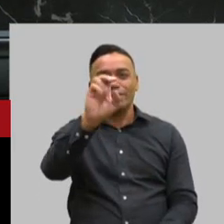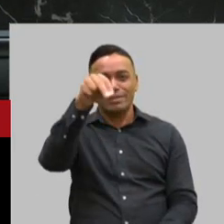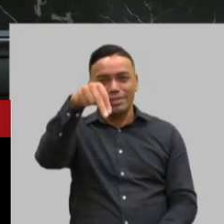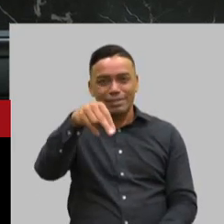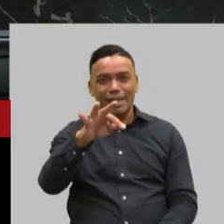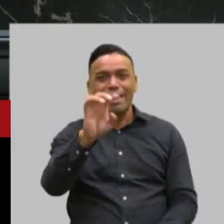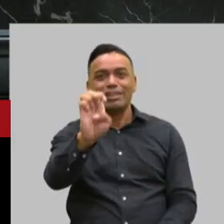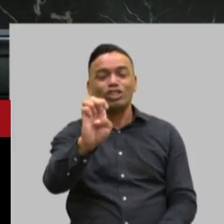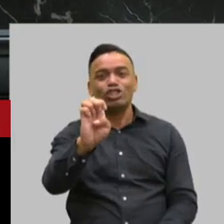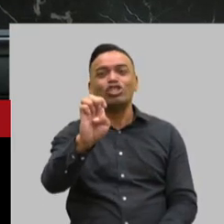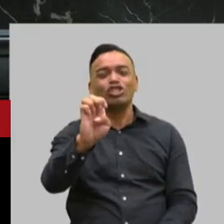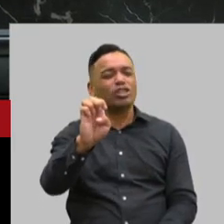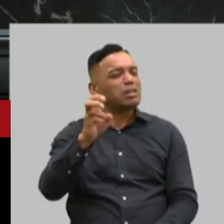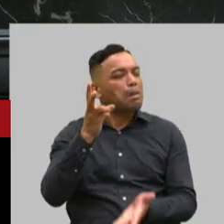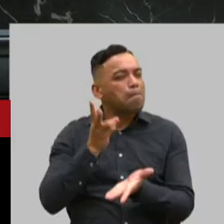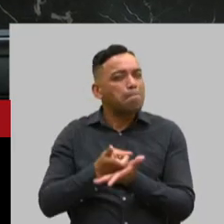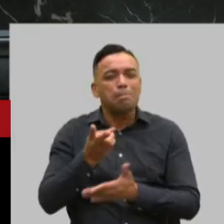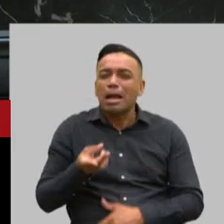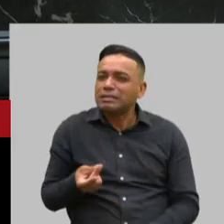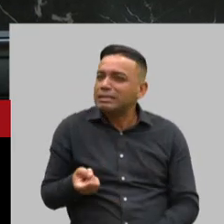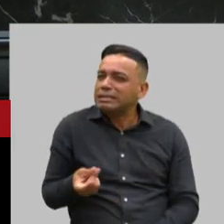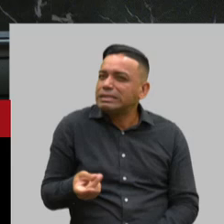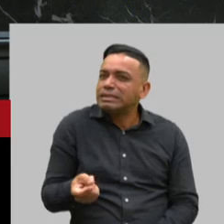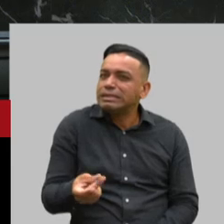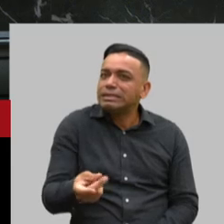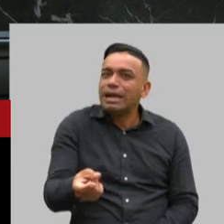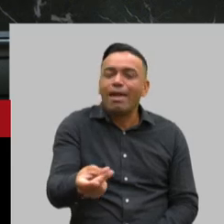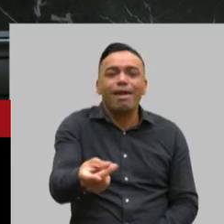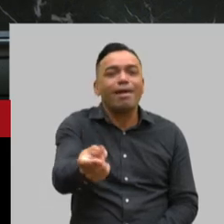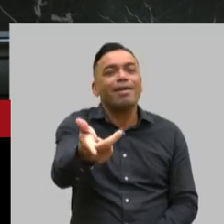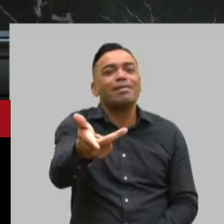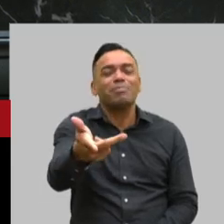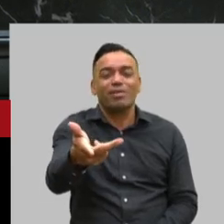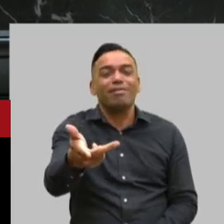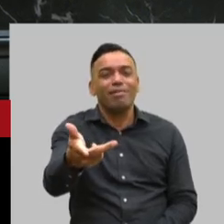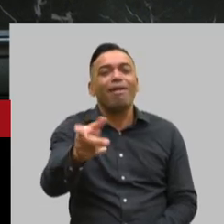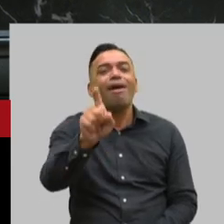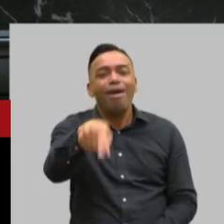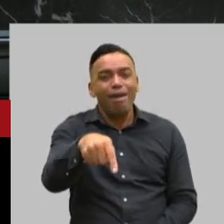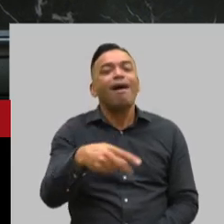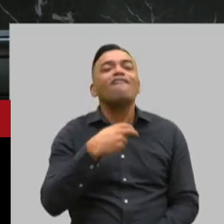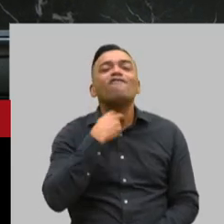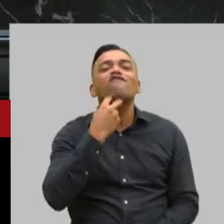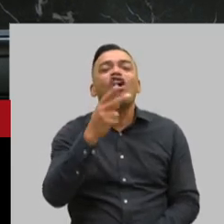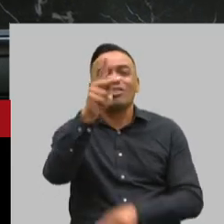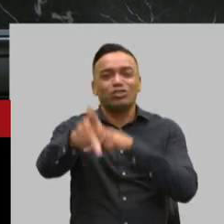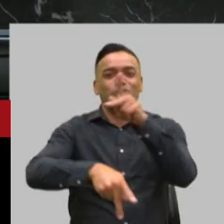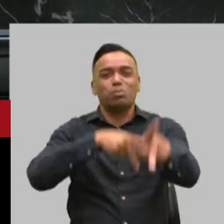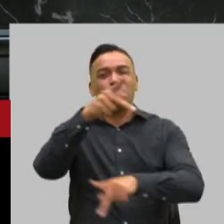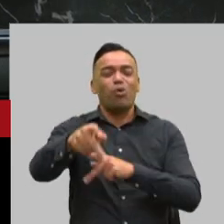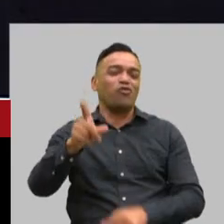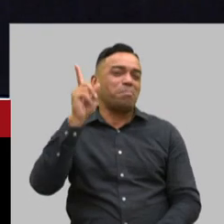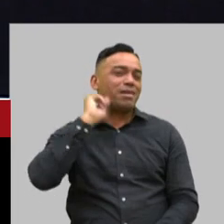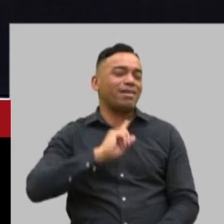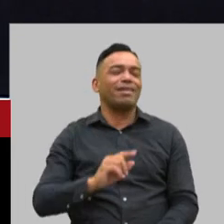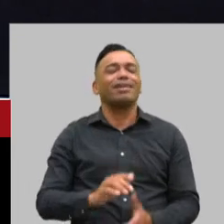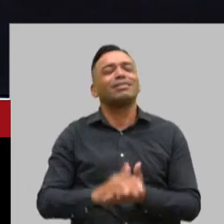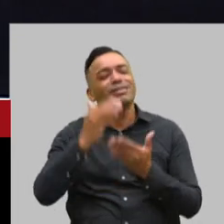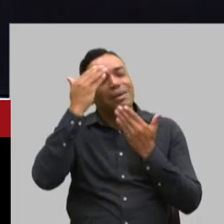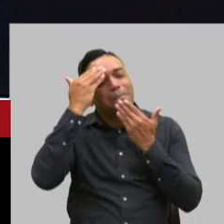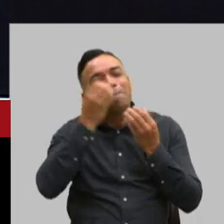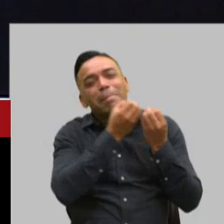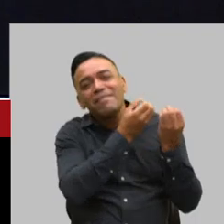sempre, eternamente, a voz do povo mineiro. Seja bem-vindo, Dom Vicente, mais uma vez a Minas